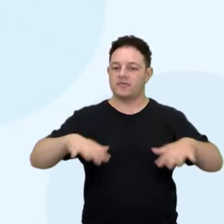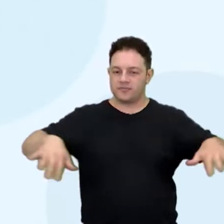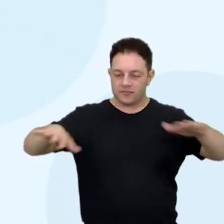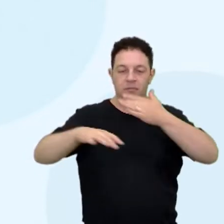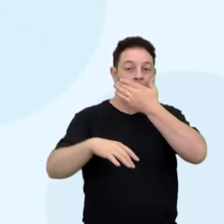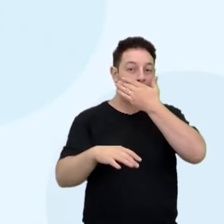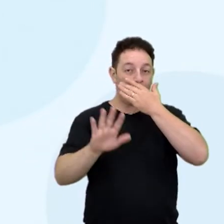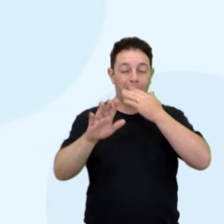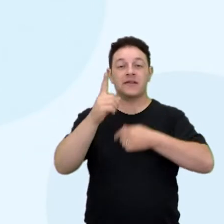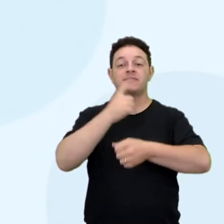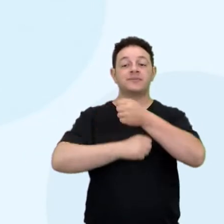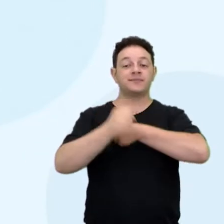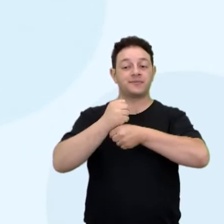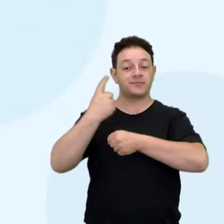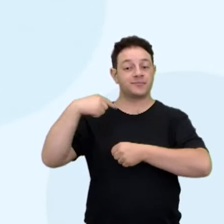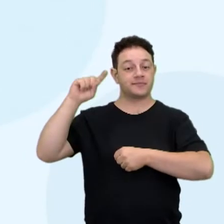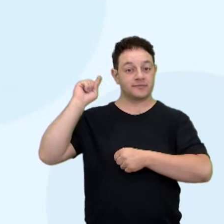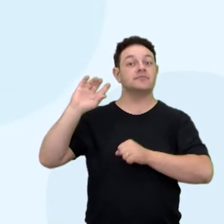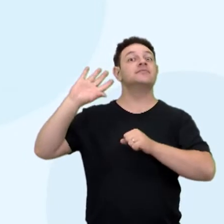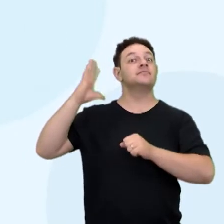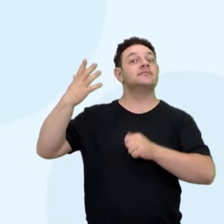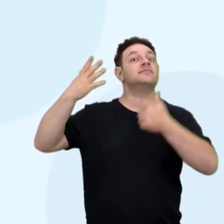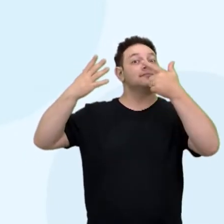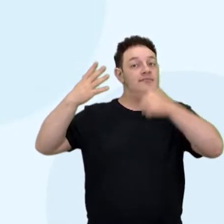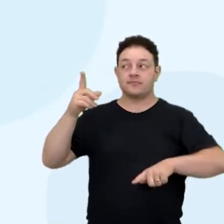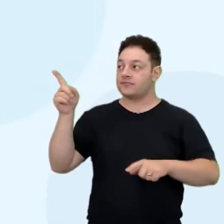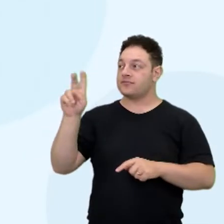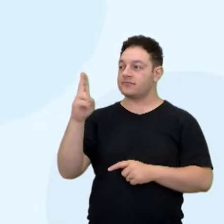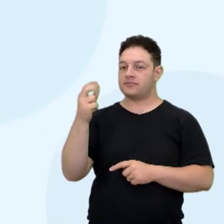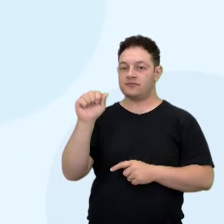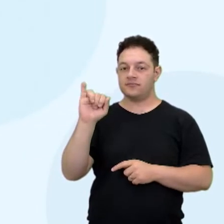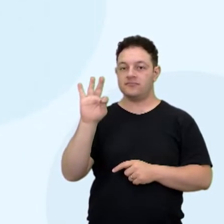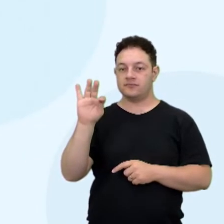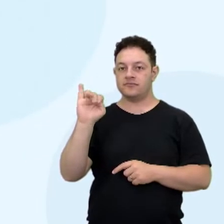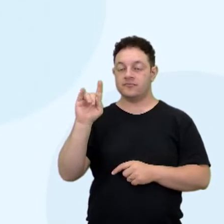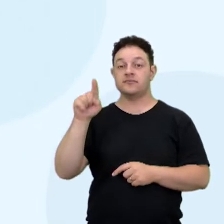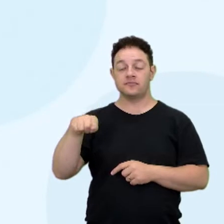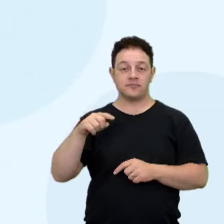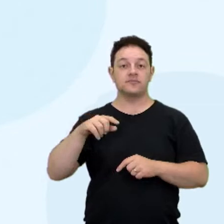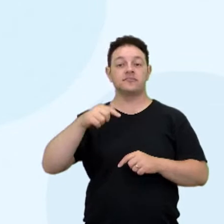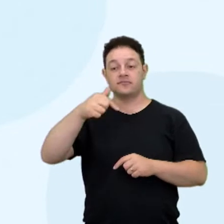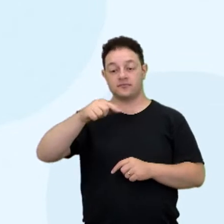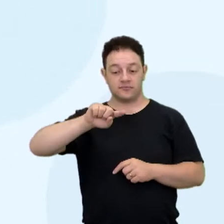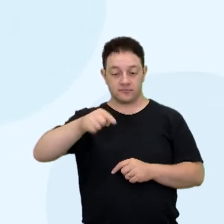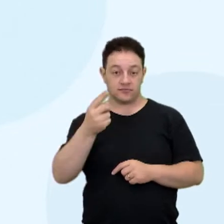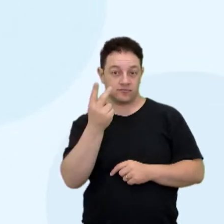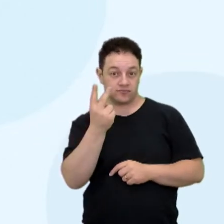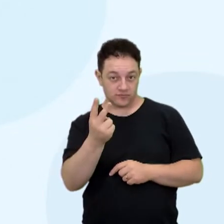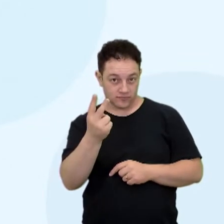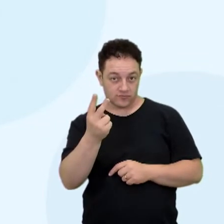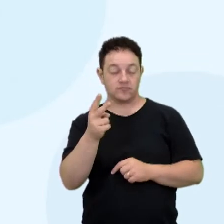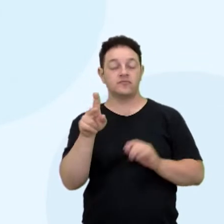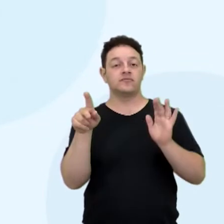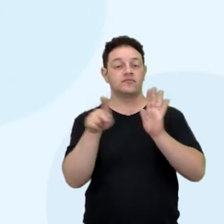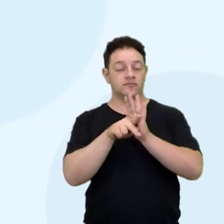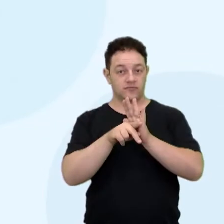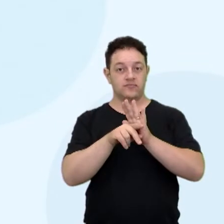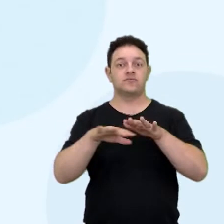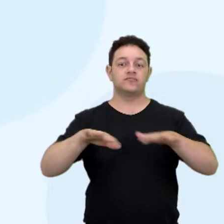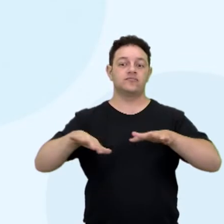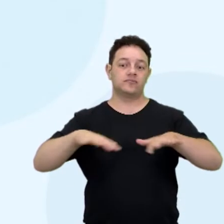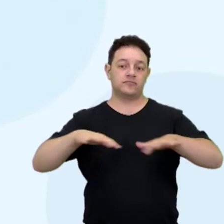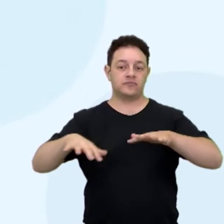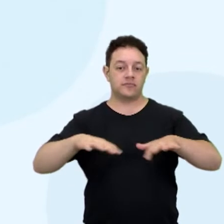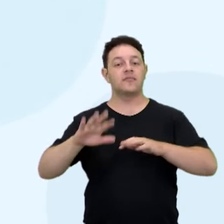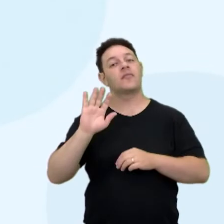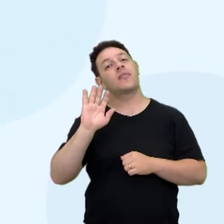terremoto também no Haiti, né? Com uma projeção aí de 7,2 aí de magnitude na escala Richter, né? Mas aí